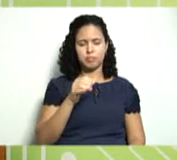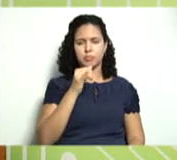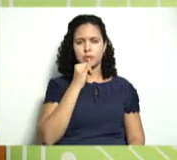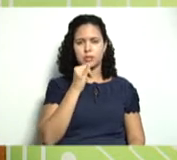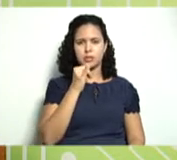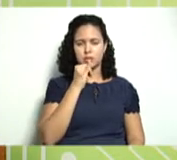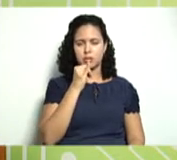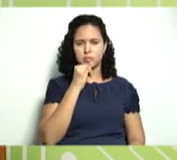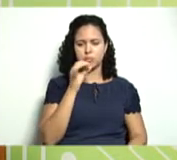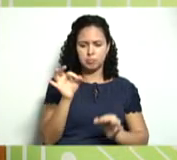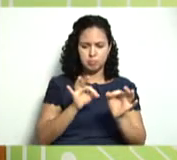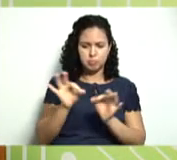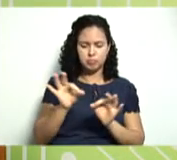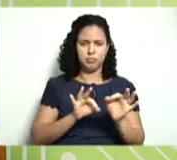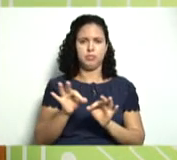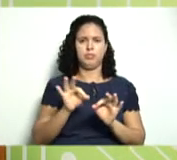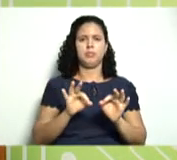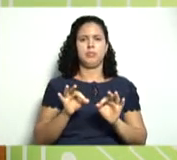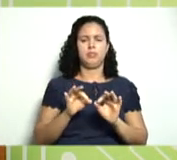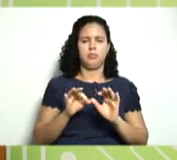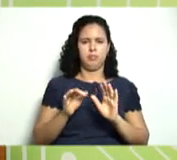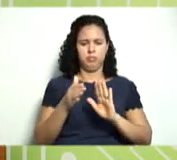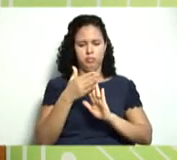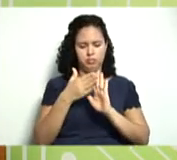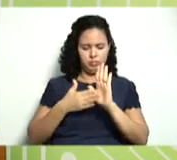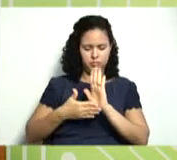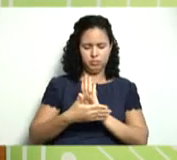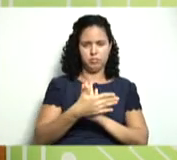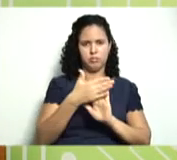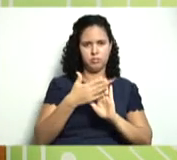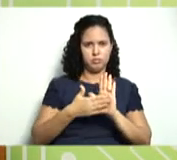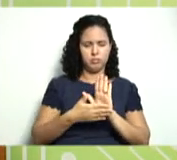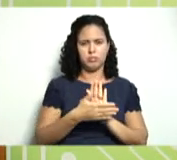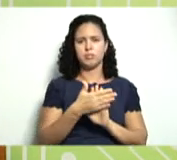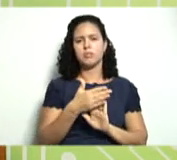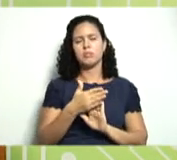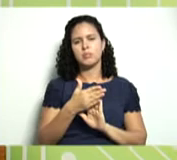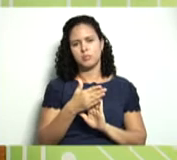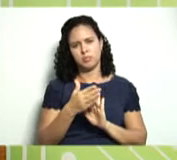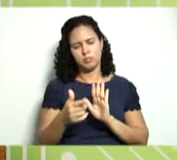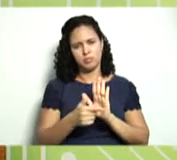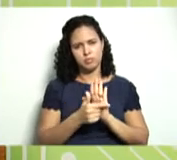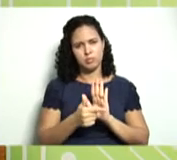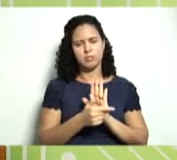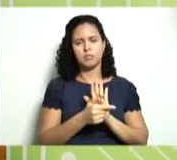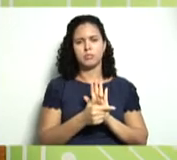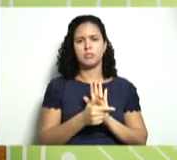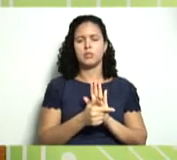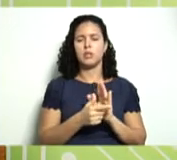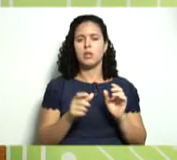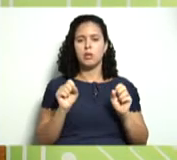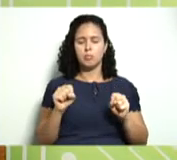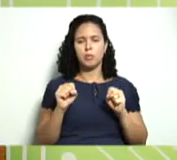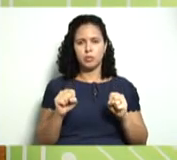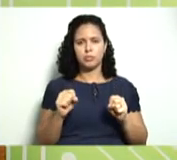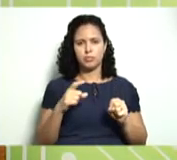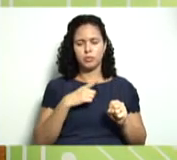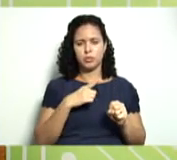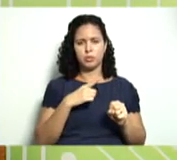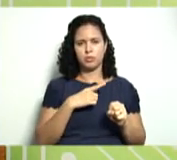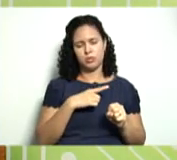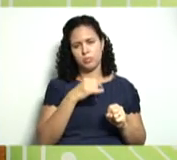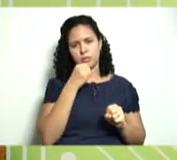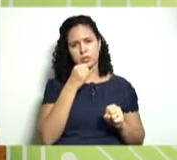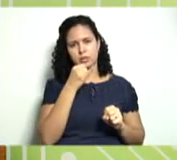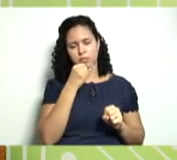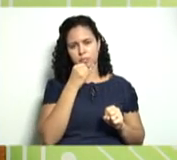fazer uma configuração da página é é a página vocês conhecem a página ela pode ter dois formatos por exemplo o formato